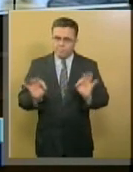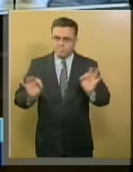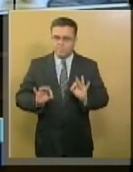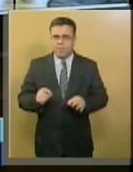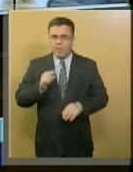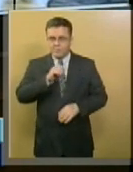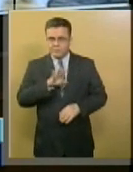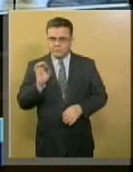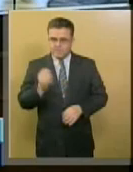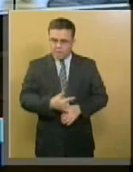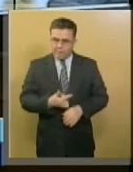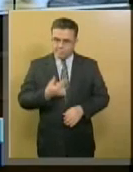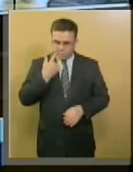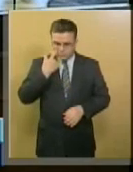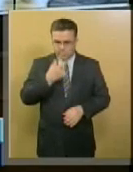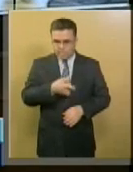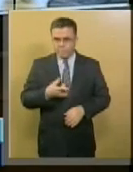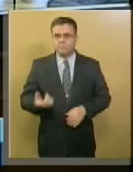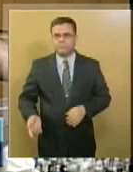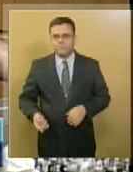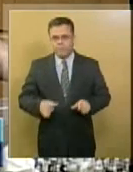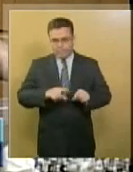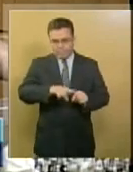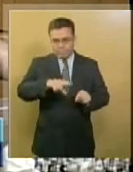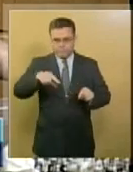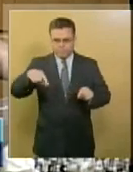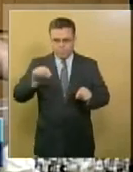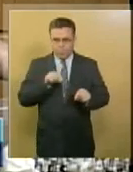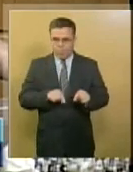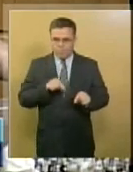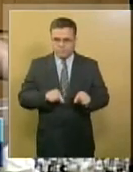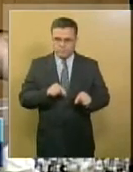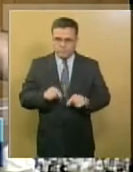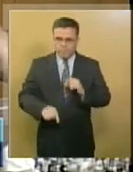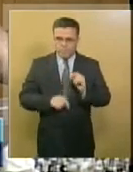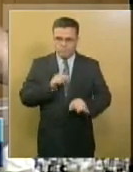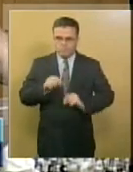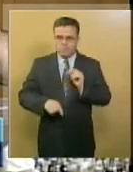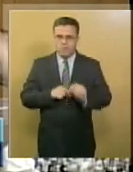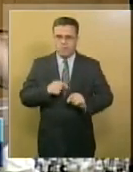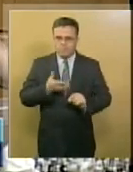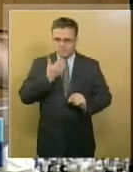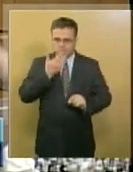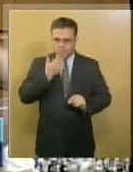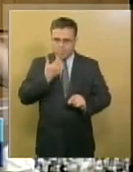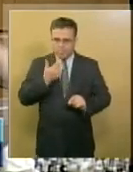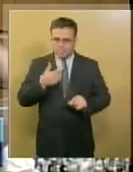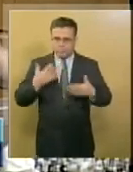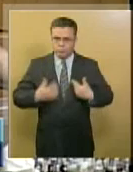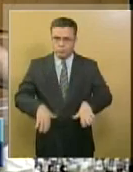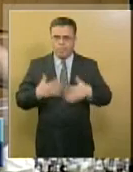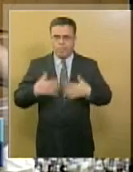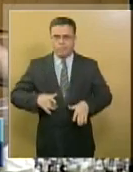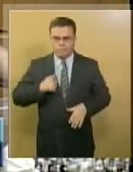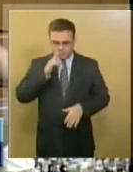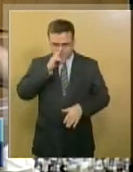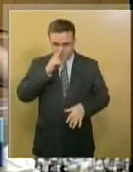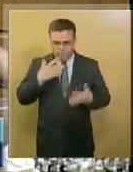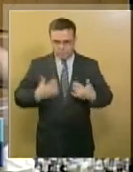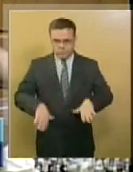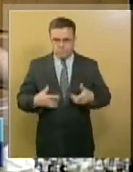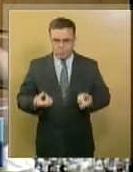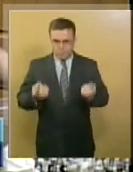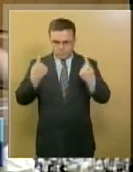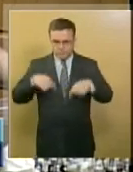Estância, que até uma erva chamada salsa brava, que é uma grave, é tóxica, e é grave porque ela mexe com o